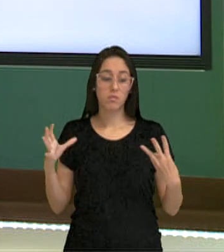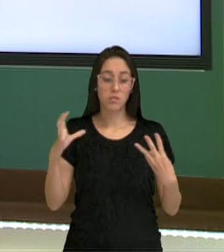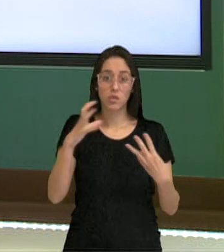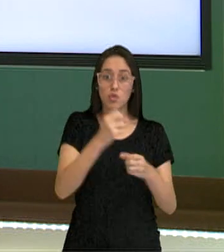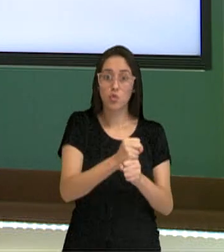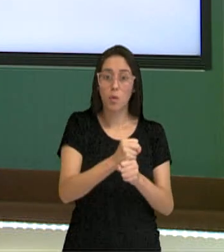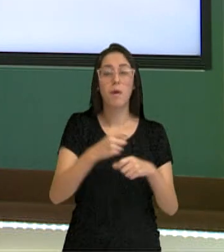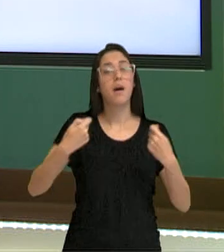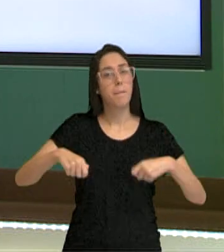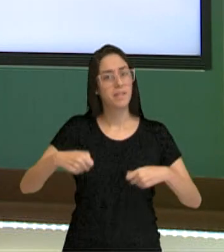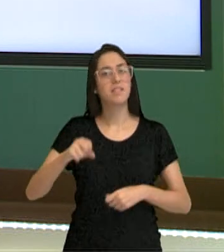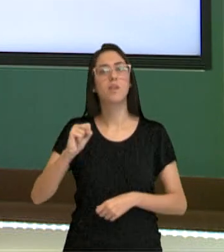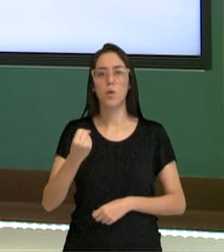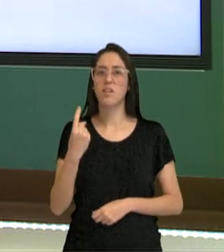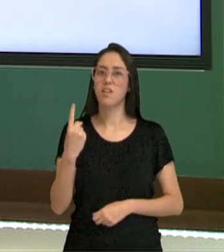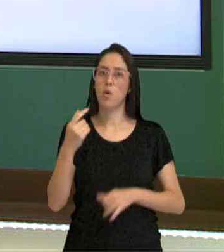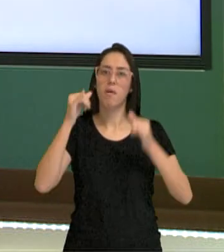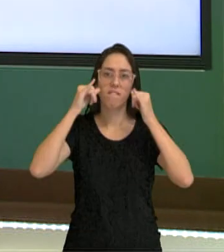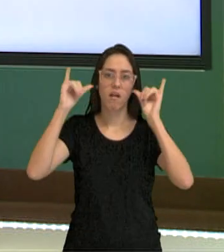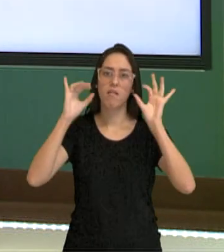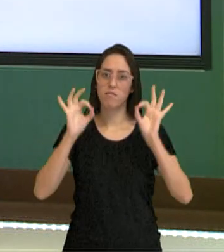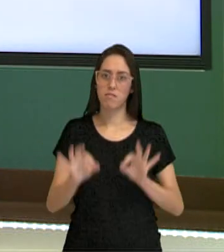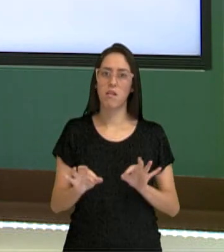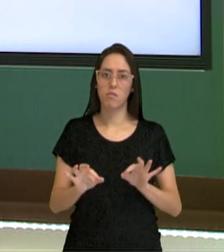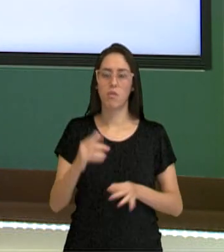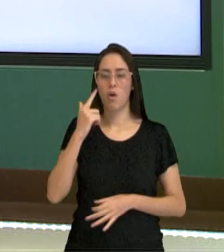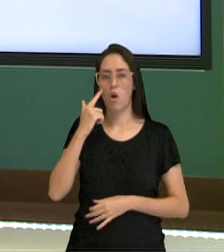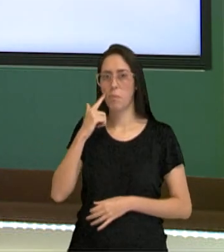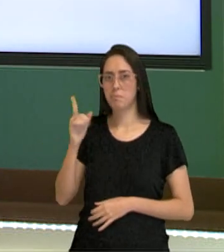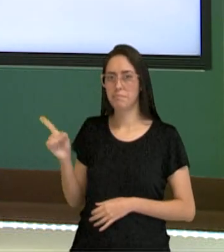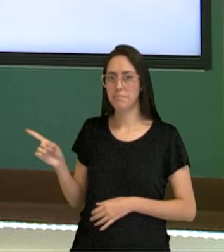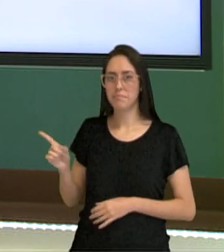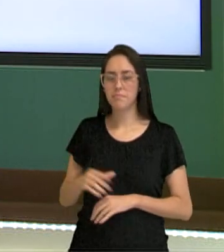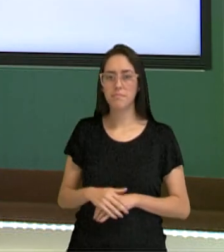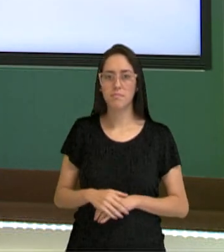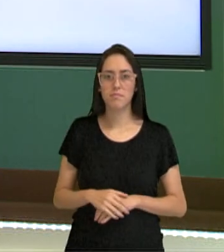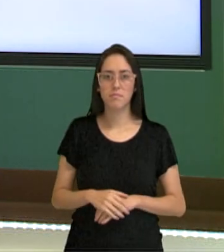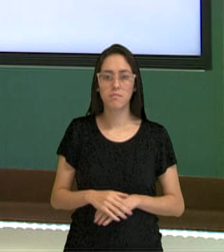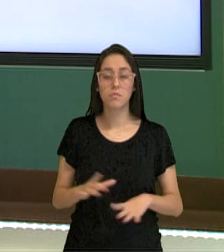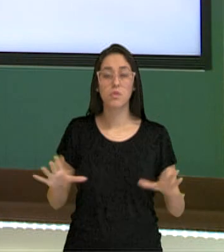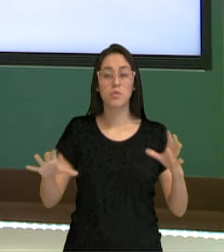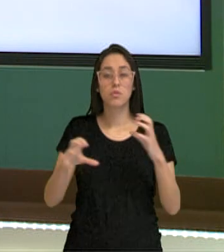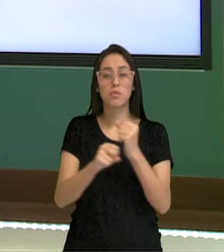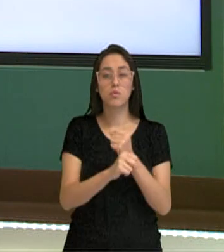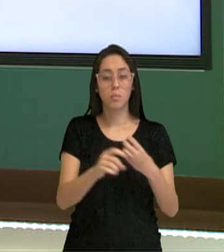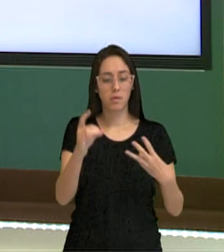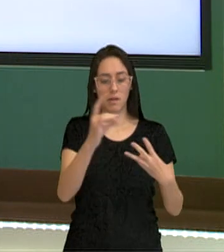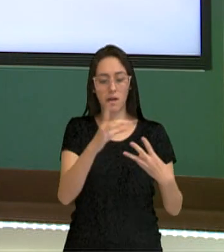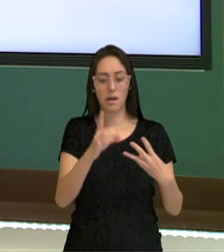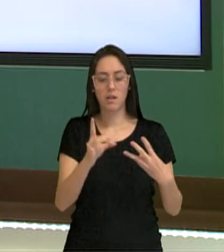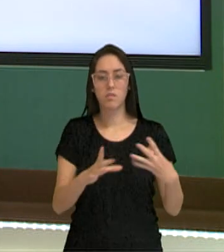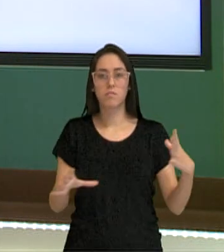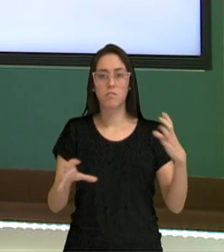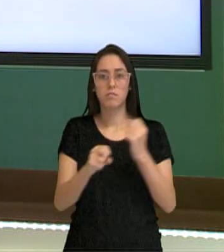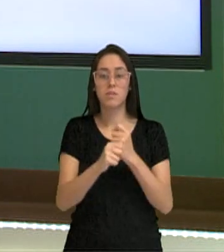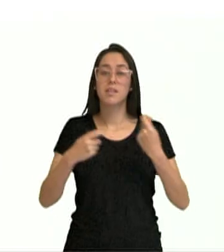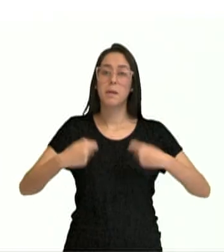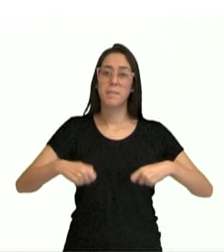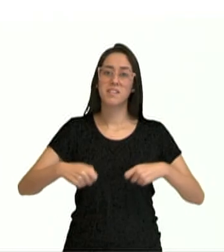dar 81. Então, é isso que nós vamos fazer, ó. Somando a quantidade que cada irmão recebeu, tem que dar